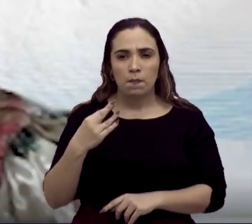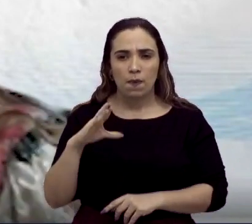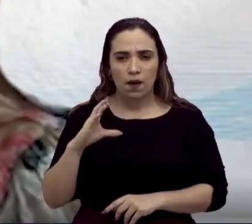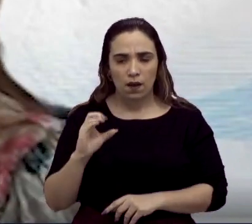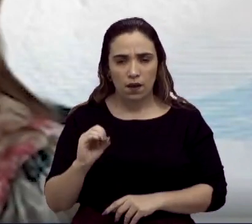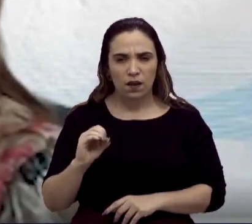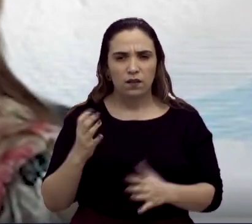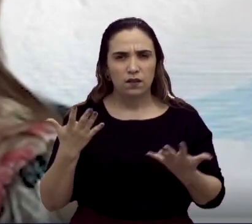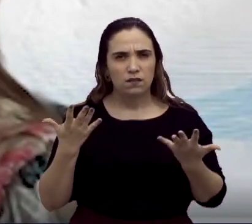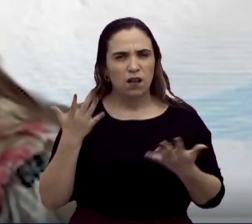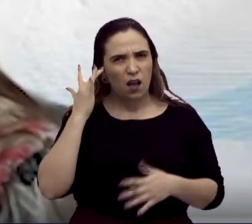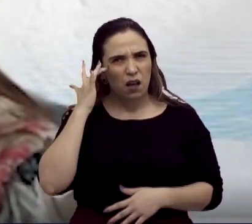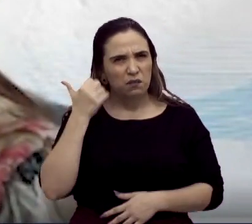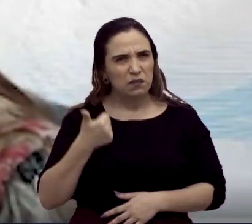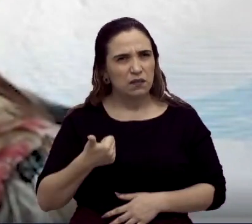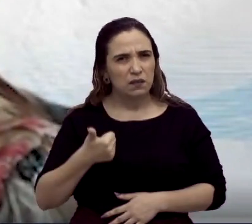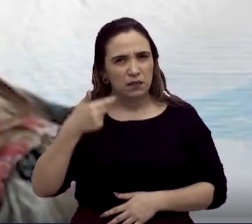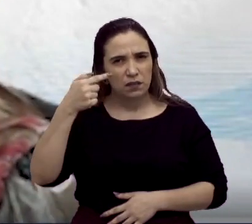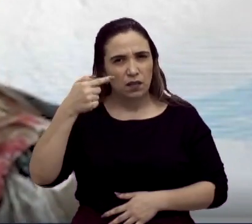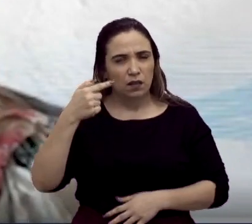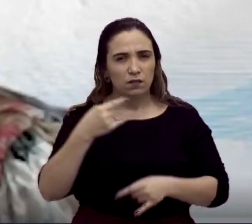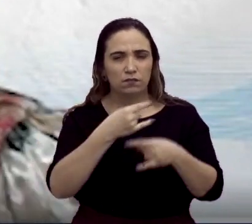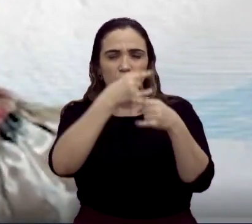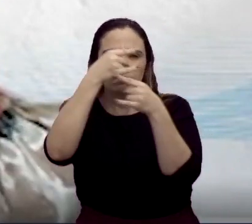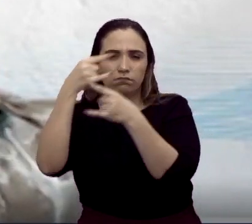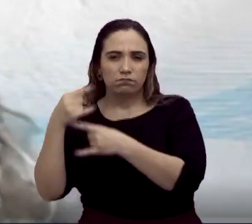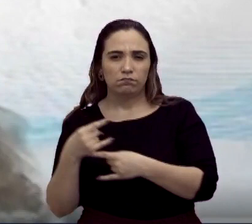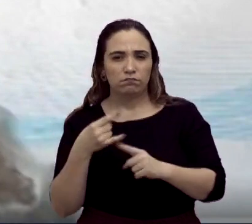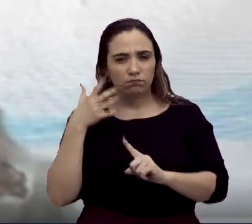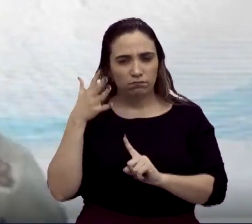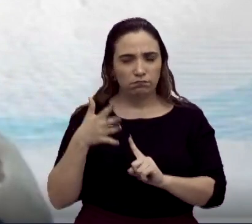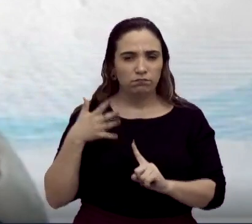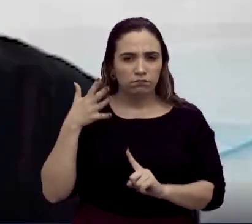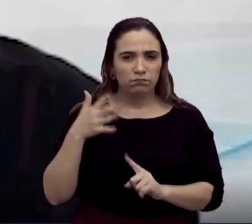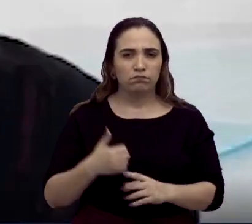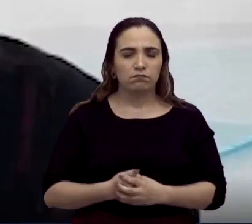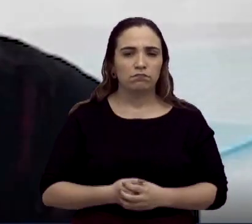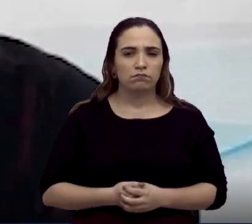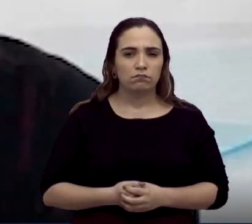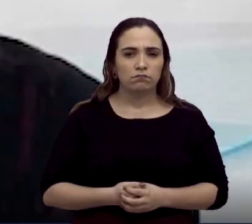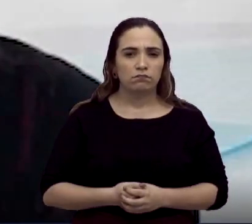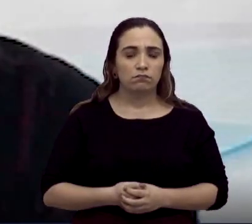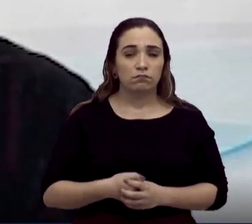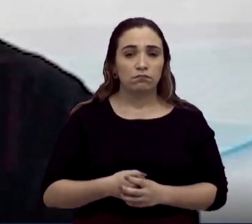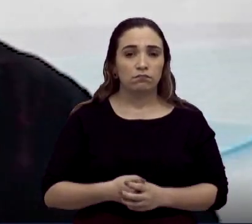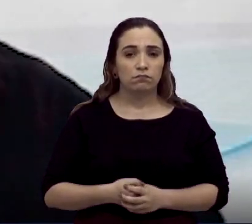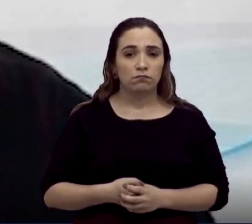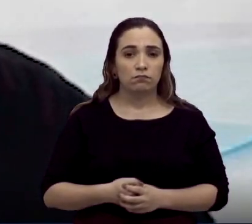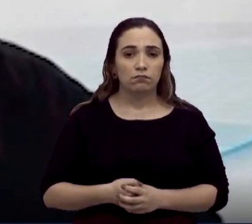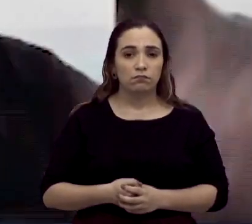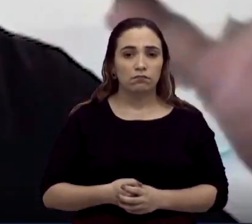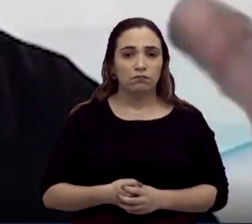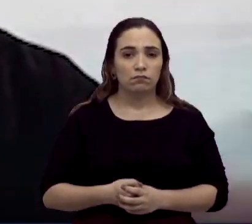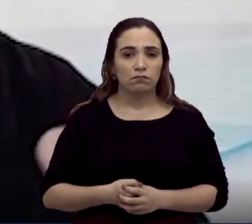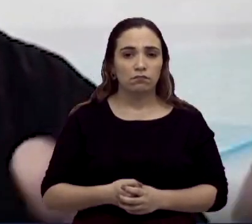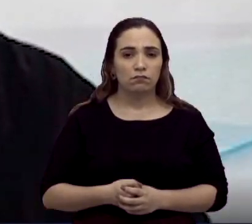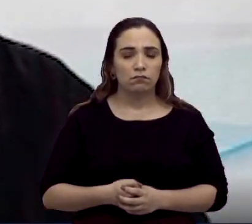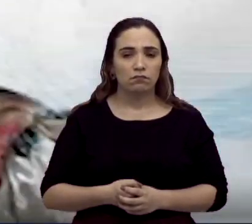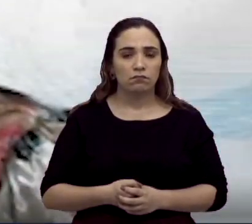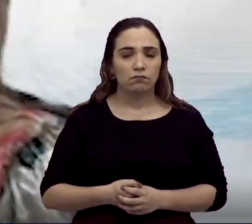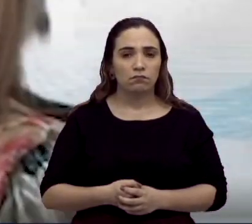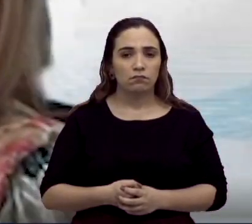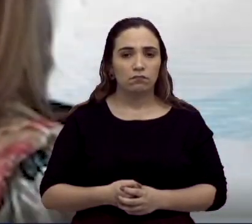na 17ª palestra, é isso? Na verdade, é 13ª, 17ª é evento no